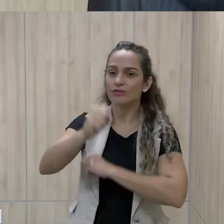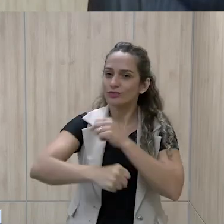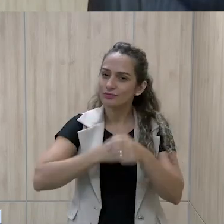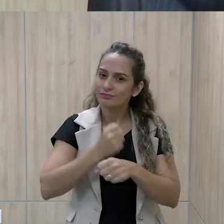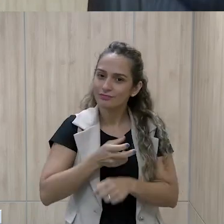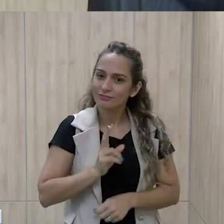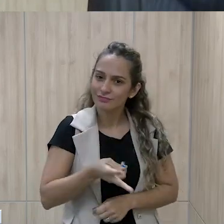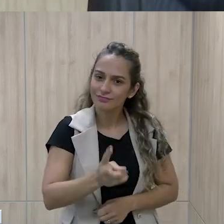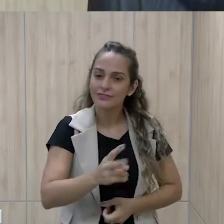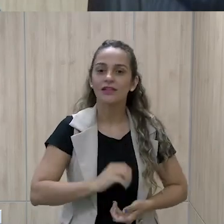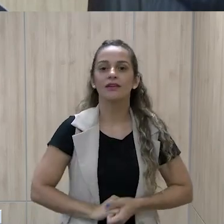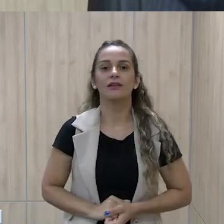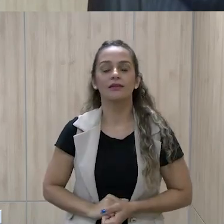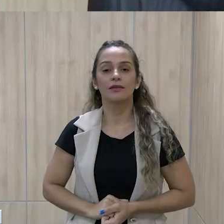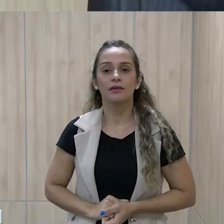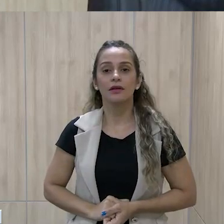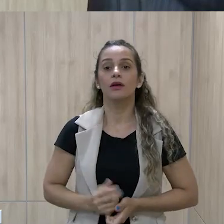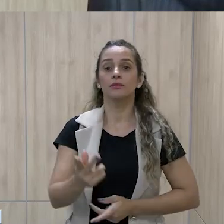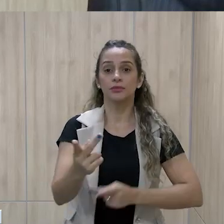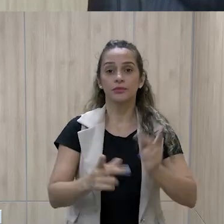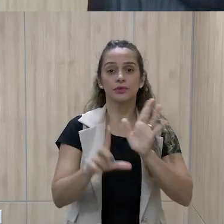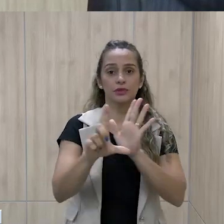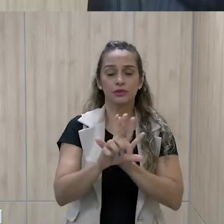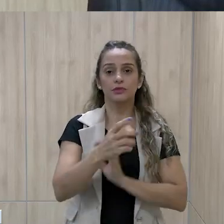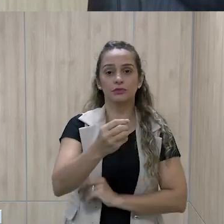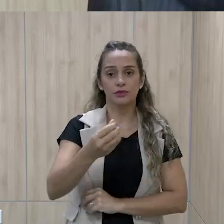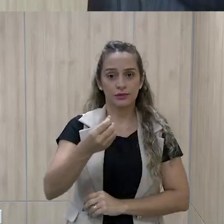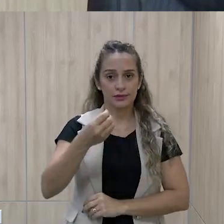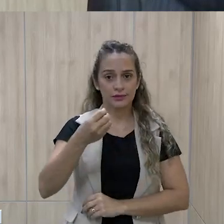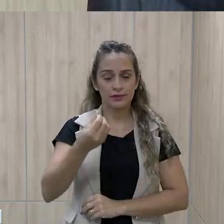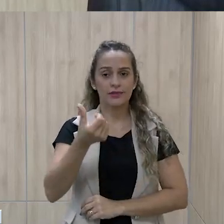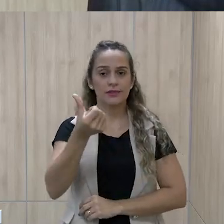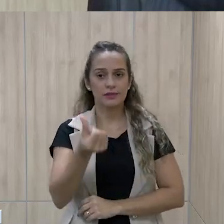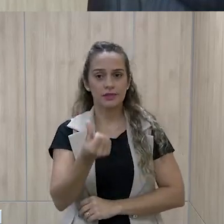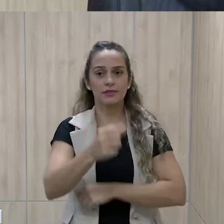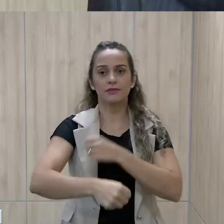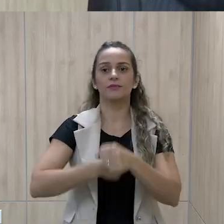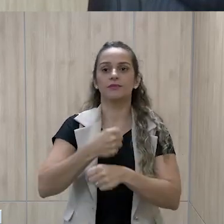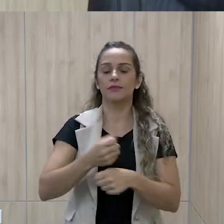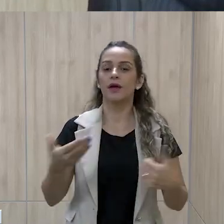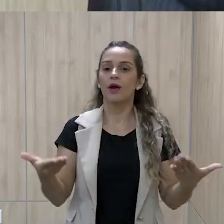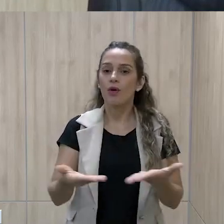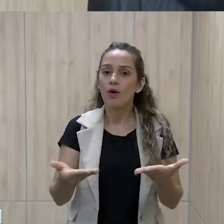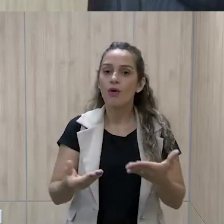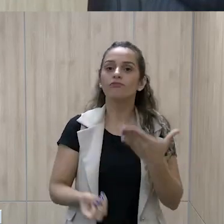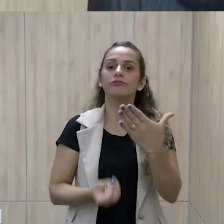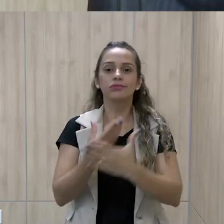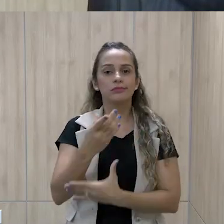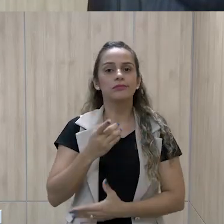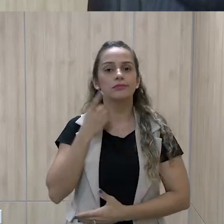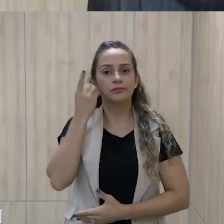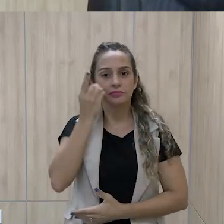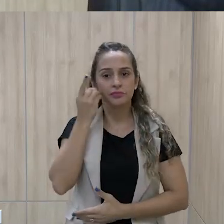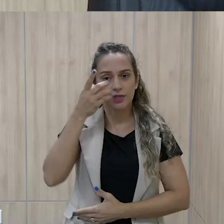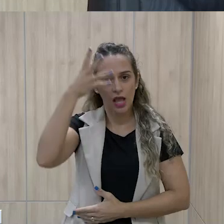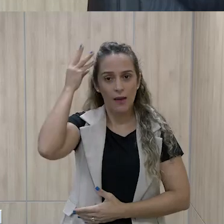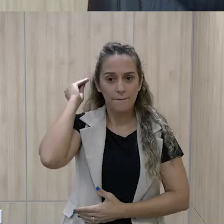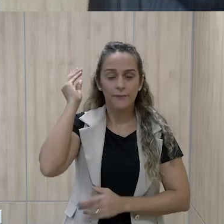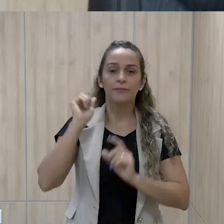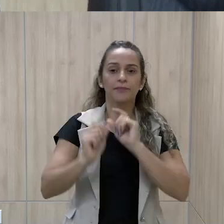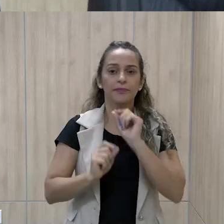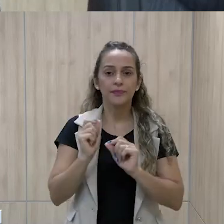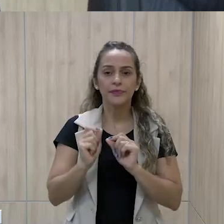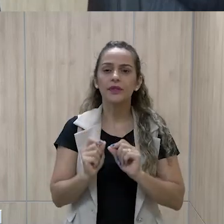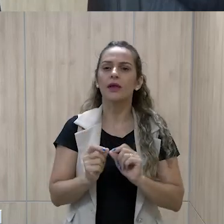para relatar Deputado Lucas Torres projeto de lei número 206 2023 e autoria Deputado delegado